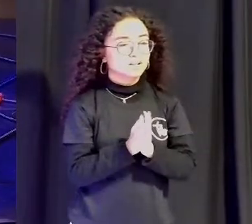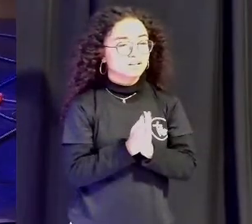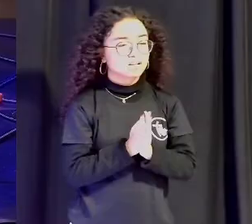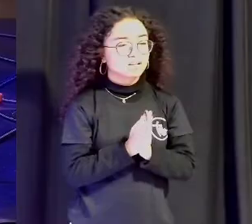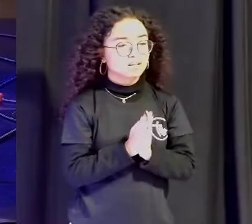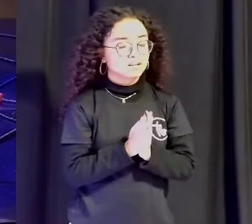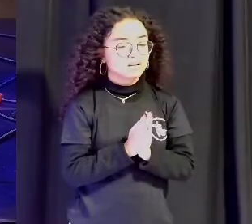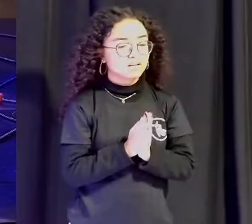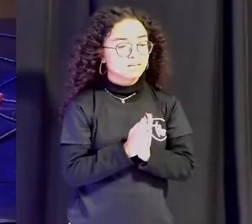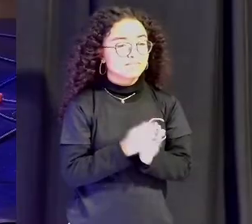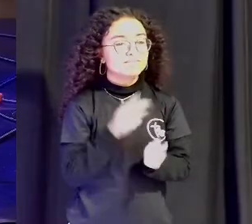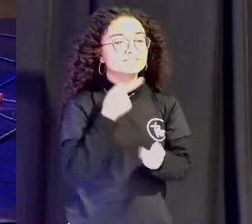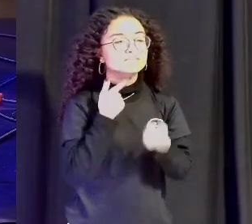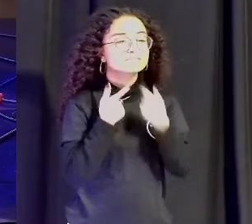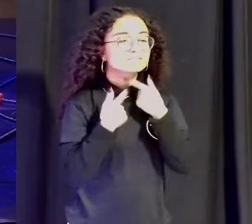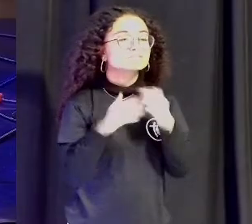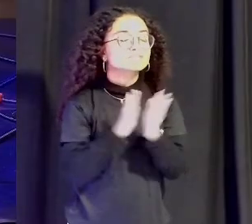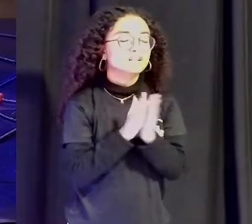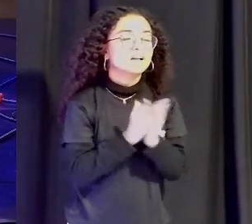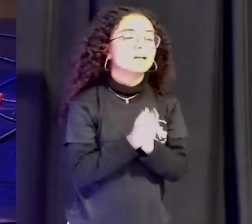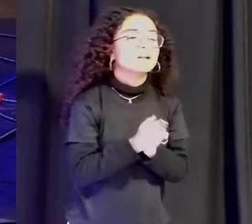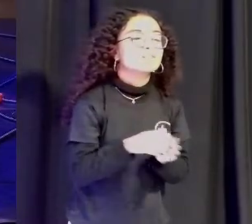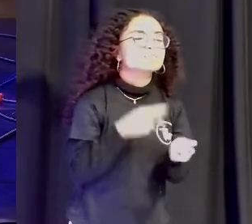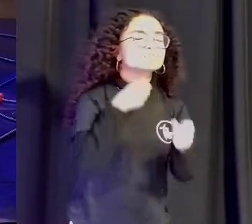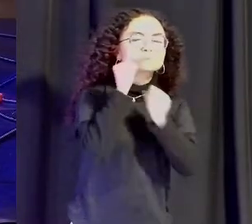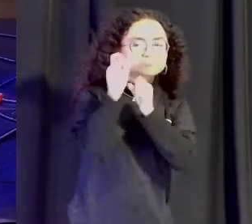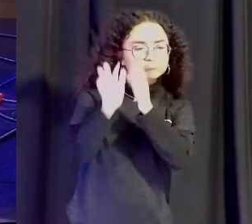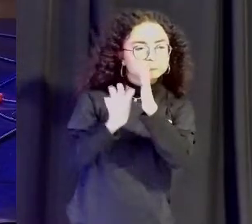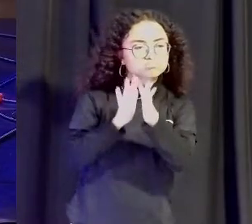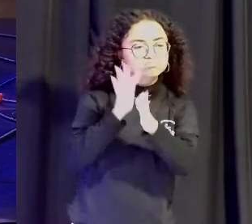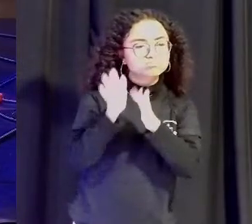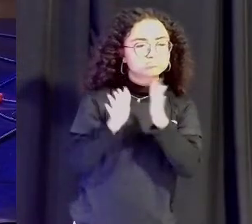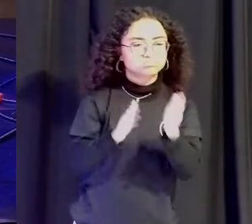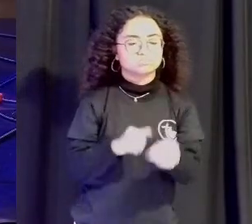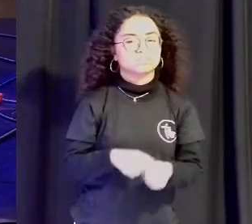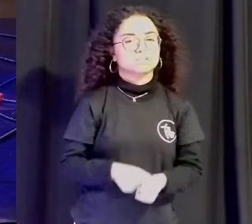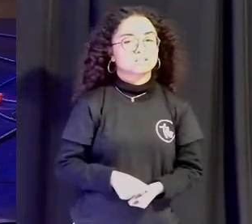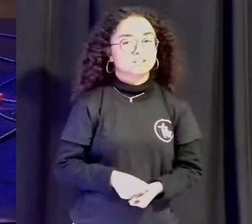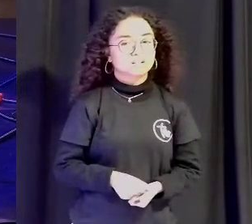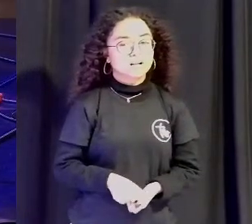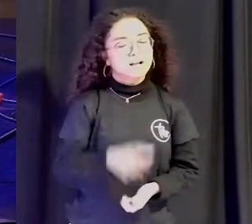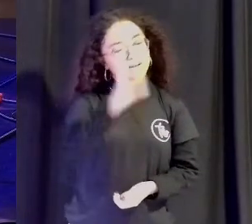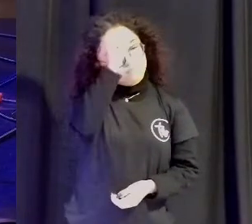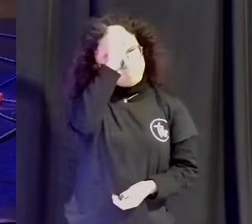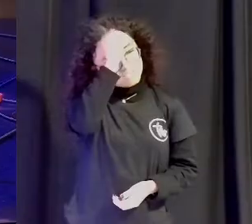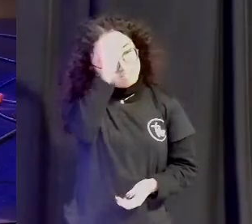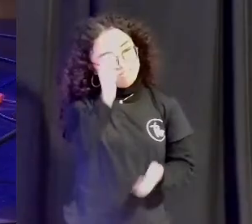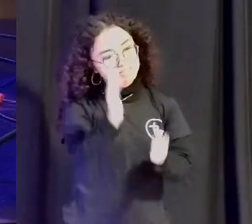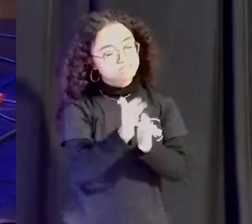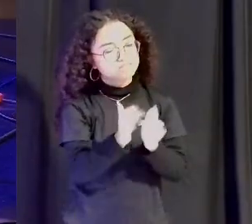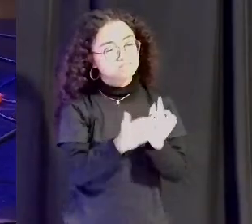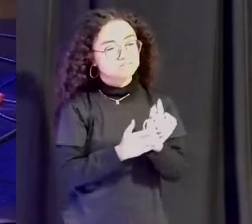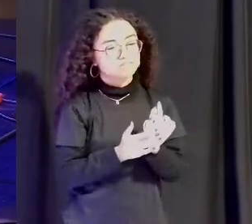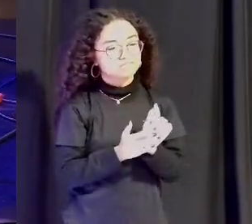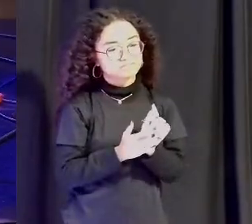mais fale com Jesus. O meu desejo e minha oração é que você cada vez mais aprenda de Jesus.